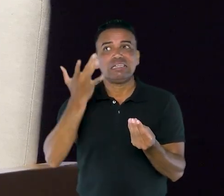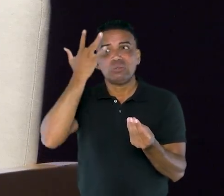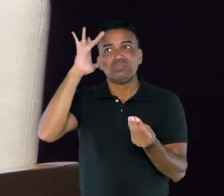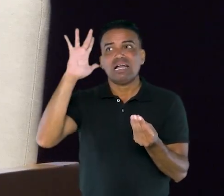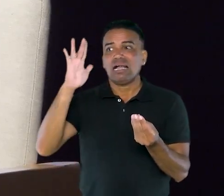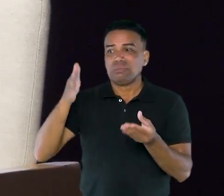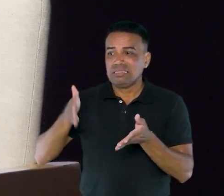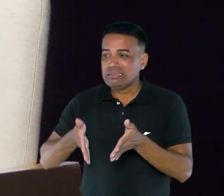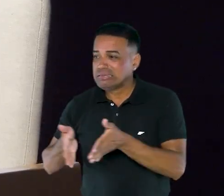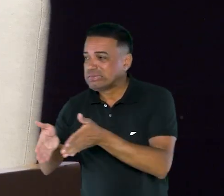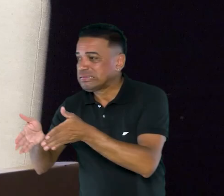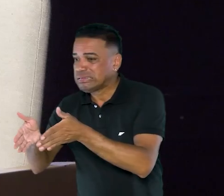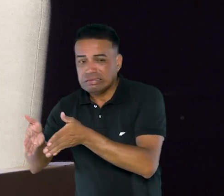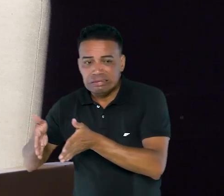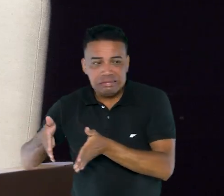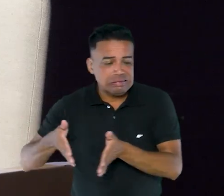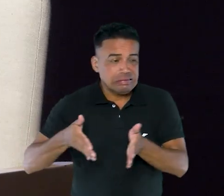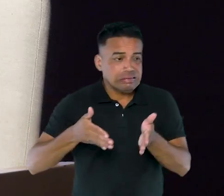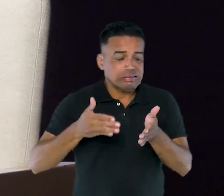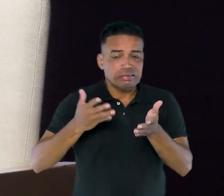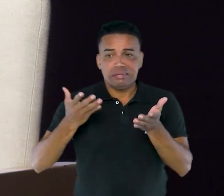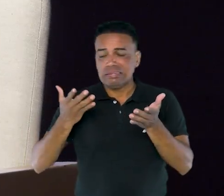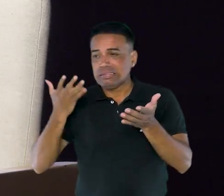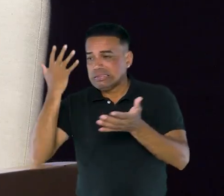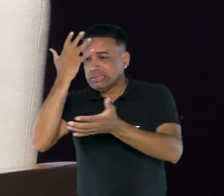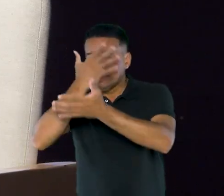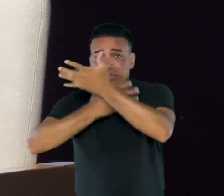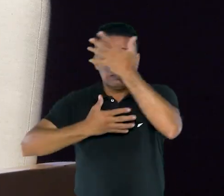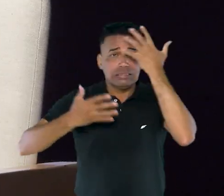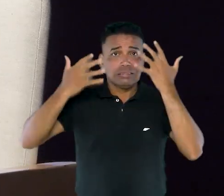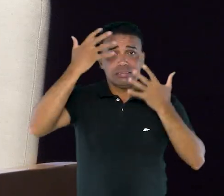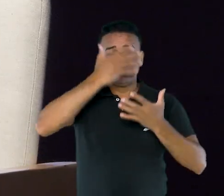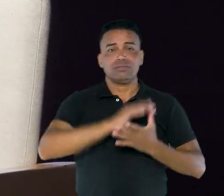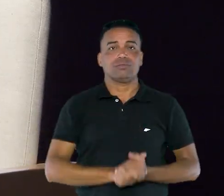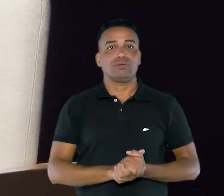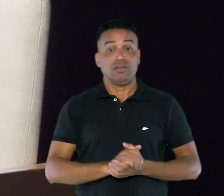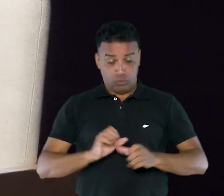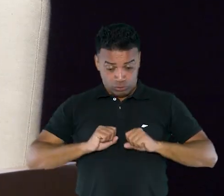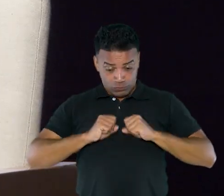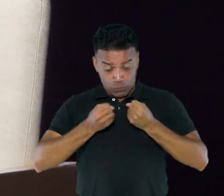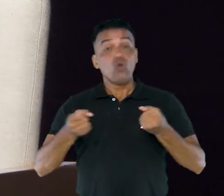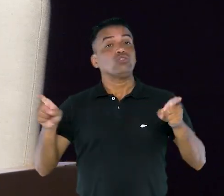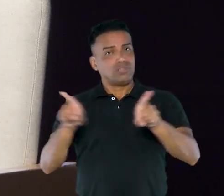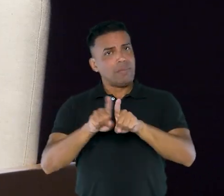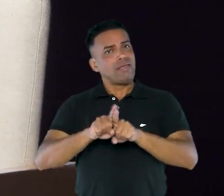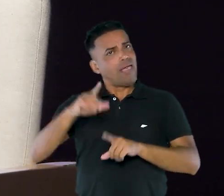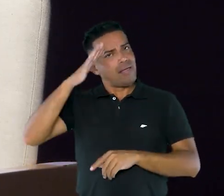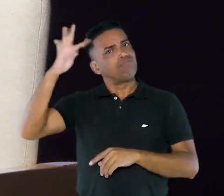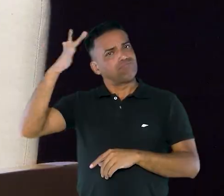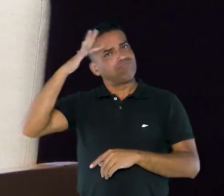sabe nem para onde ir, a gente fica meio perdido. Então, eu acho que o esforço é de imaginação também.